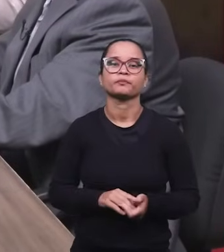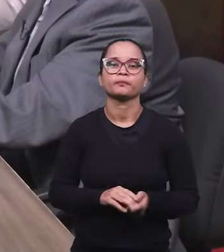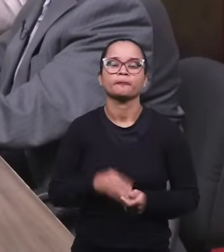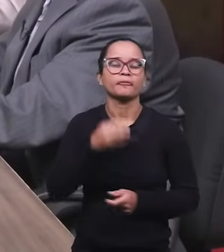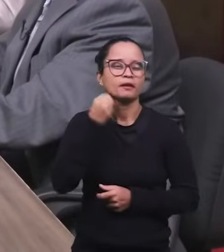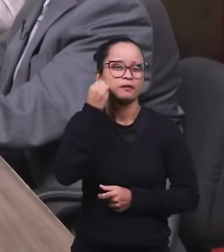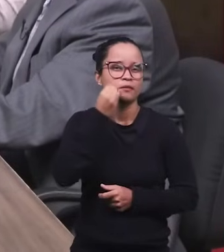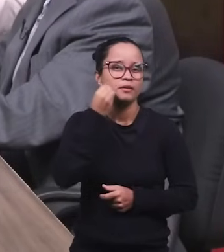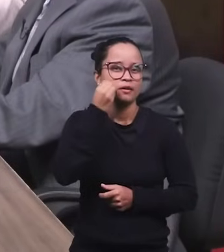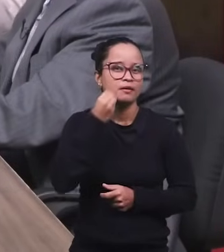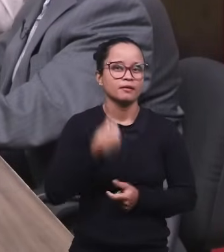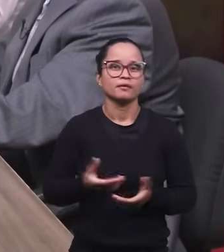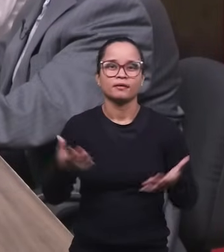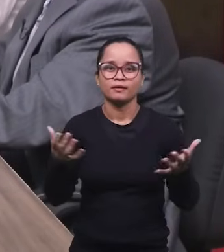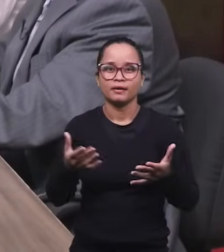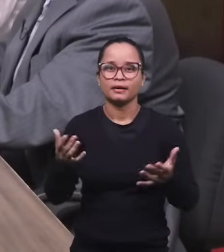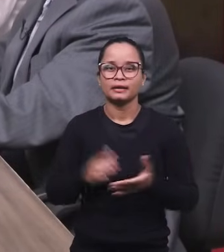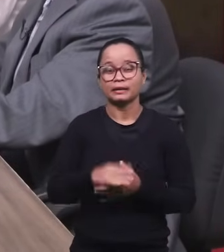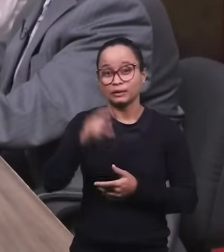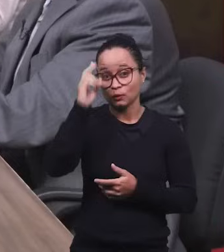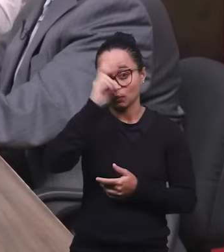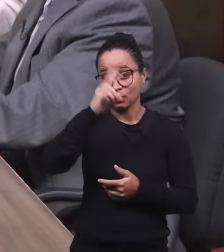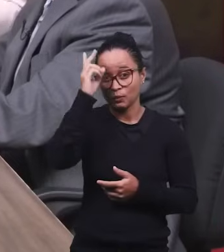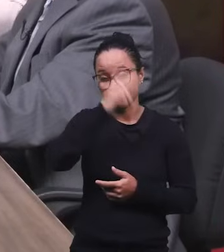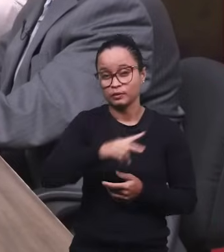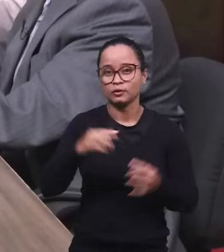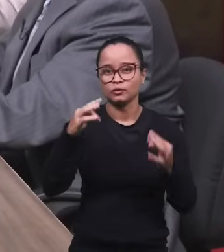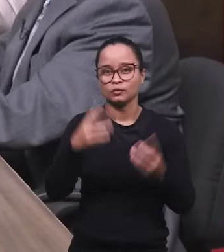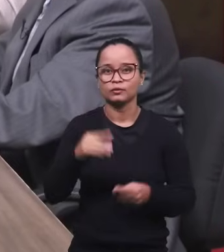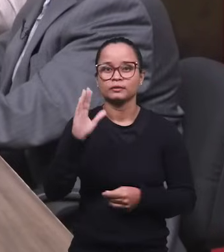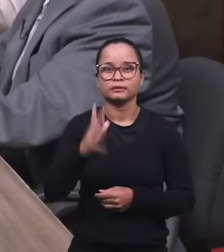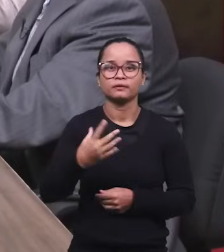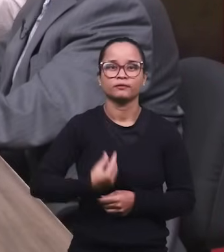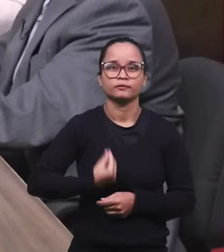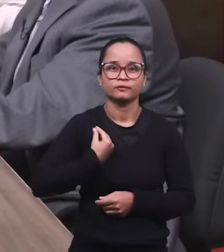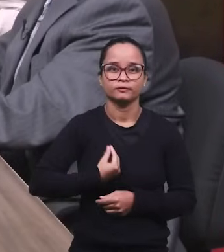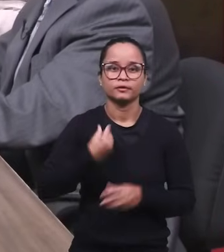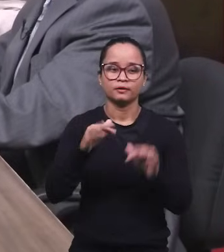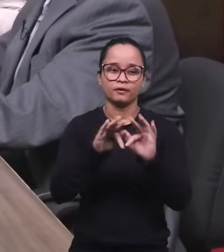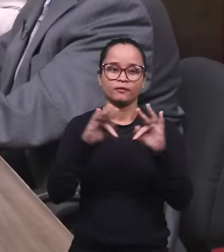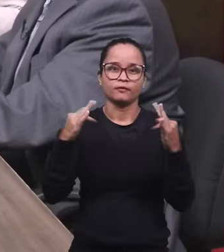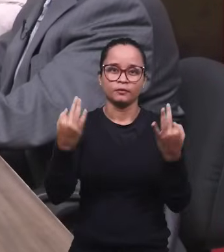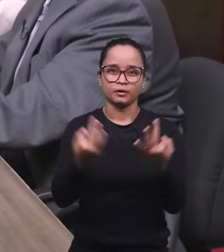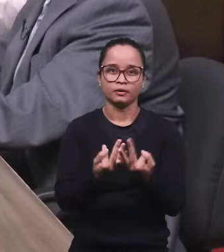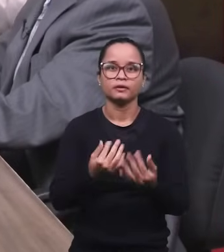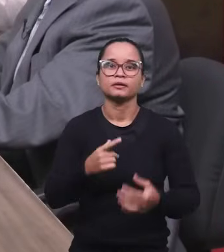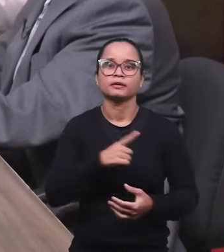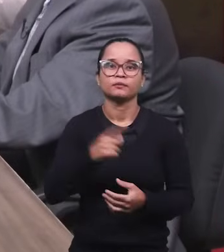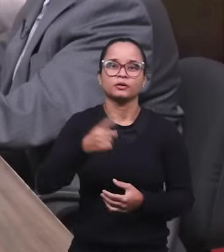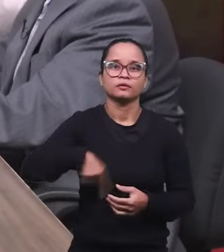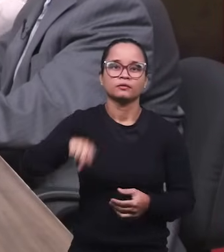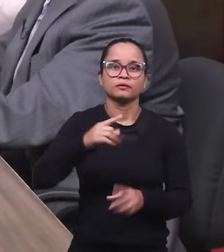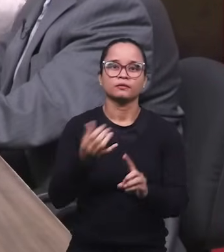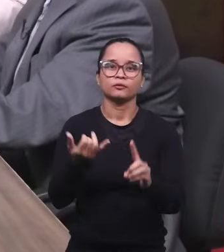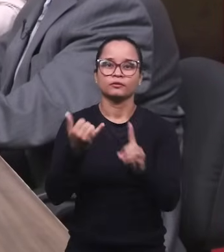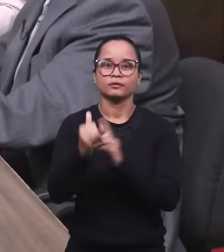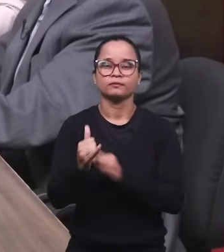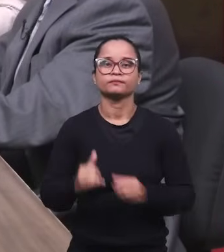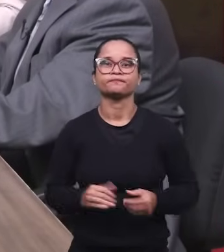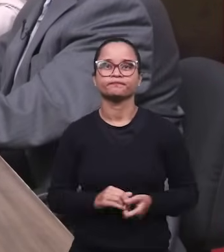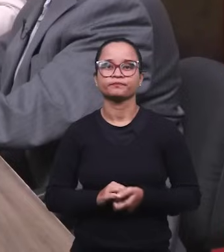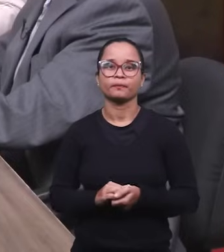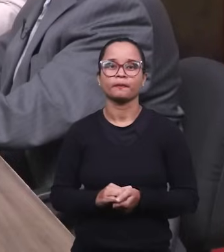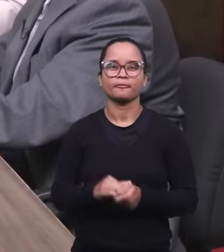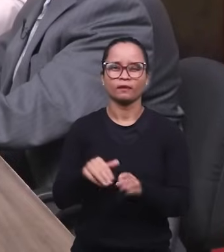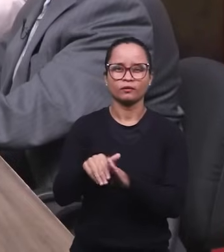nessas experiências, ou seja, nas histórias, naquilo que foi vivido por essas famílias, a ter para nós,